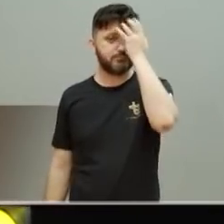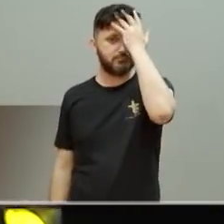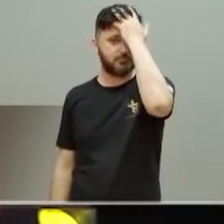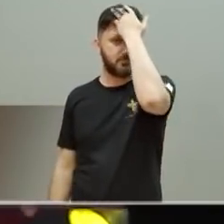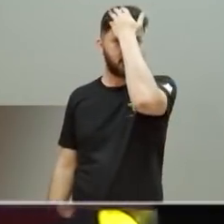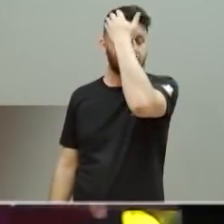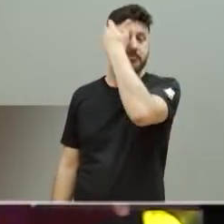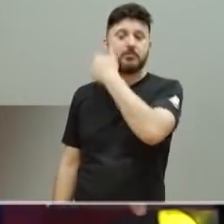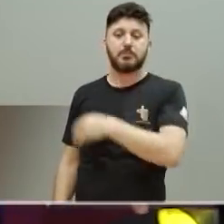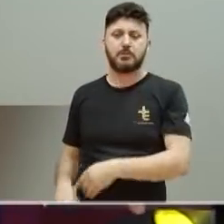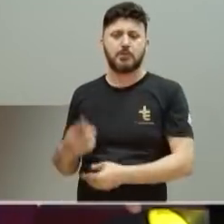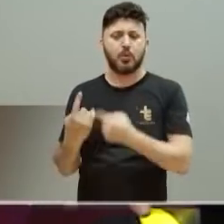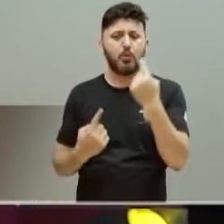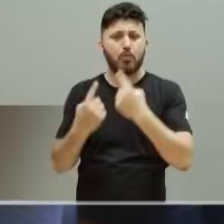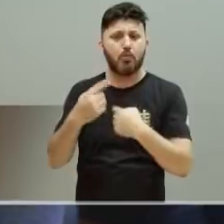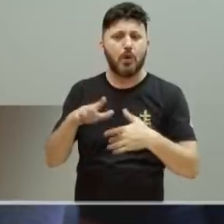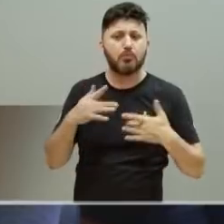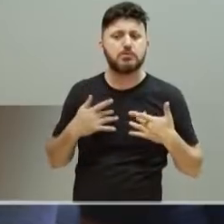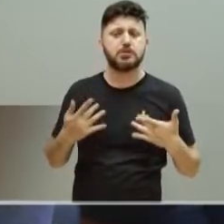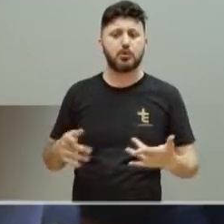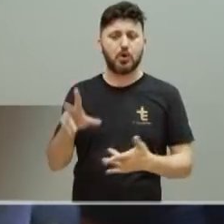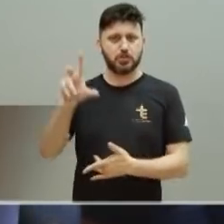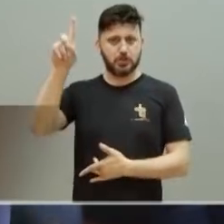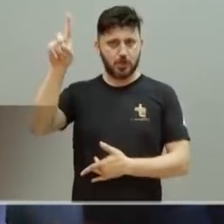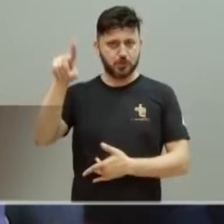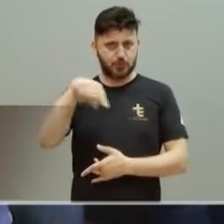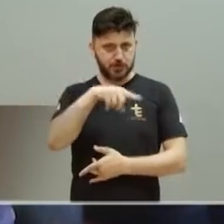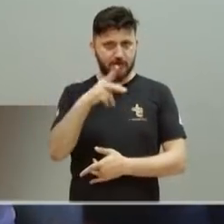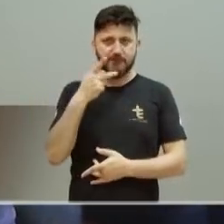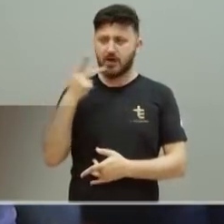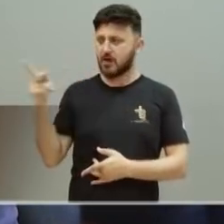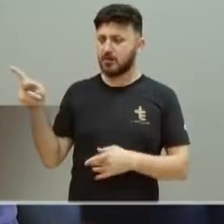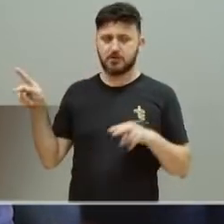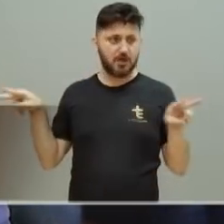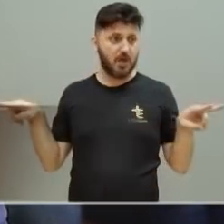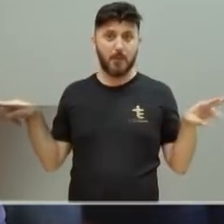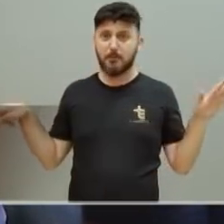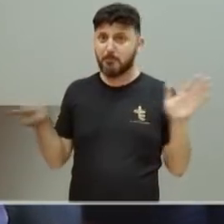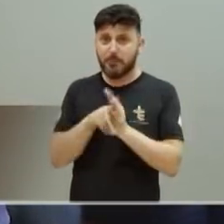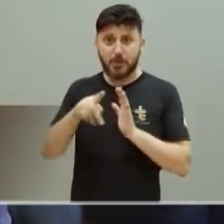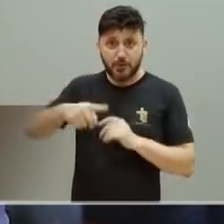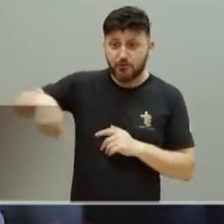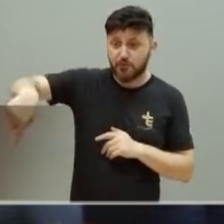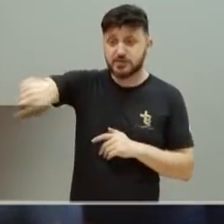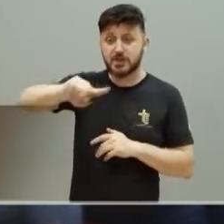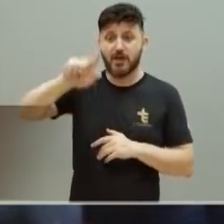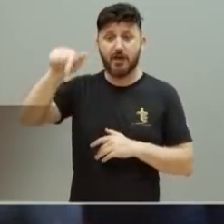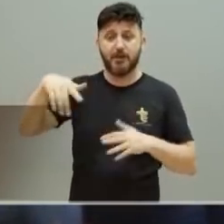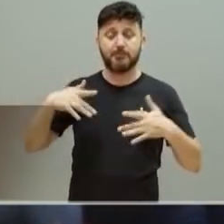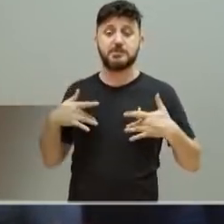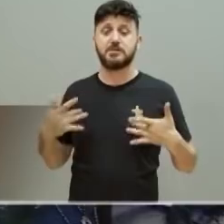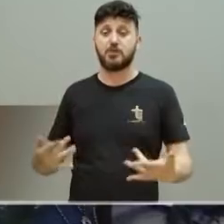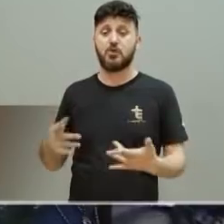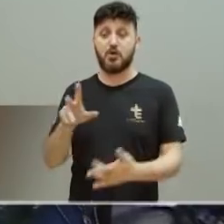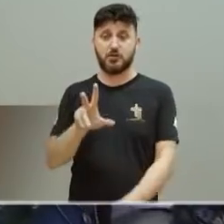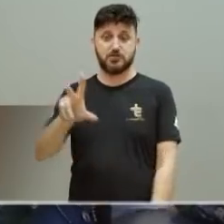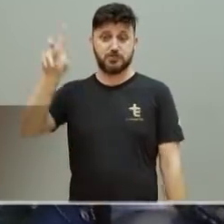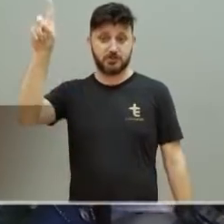Sabe qual é a misericórdia de Deus? Vira para quem está do seu lado aí e fala: é você, a misericórdia de Deus.